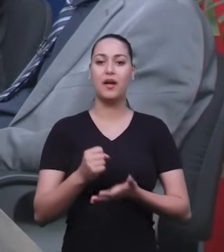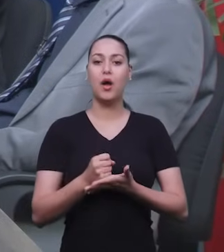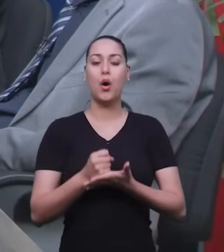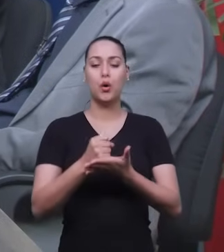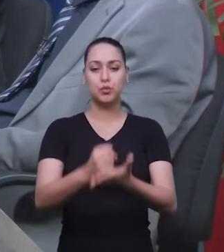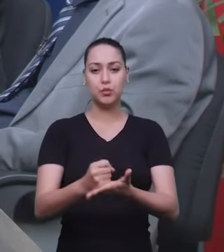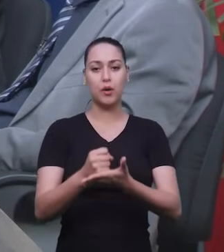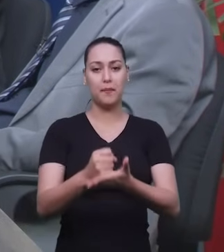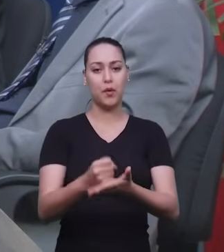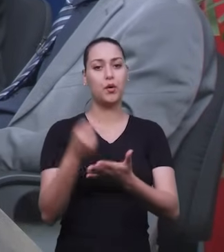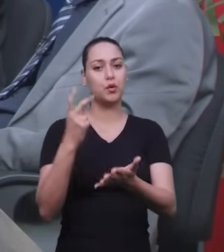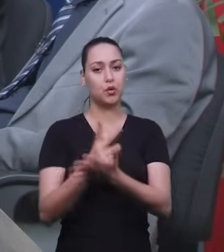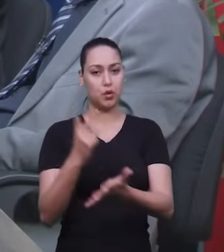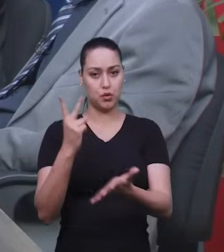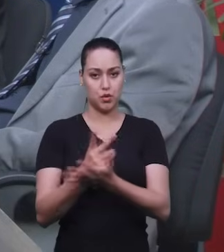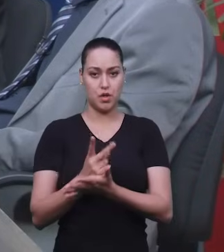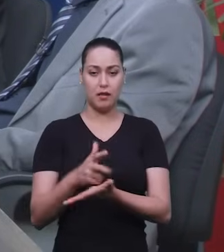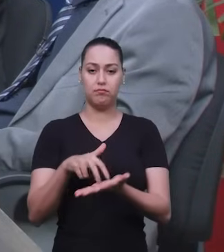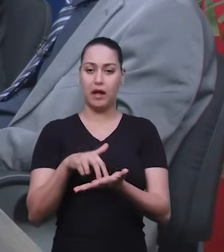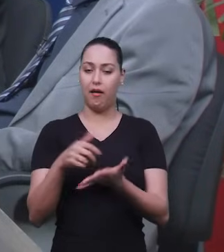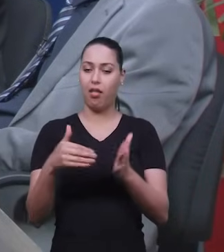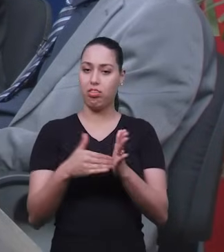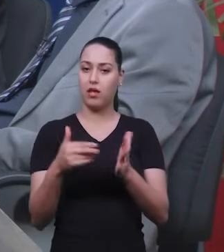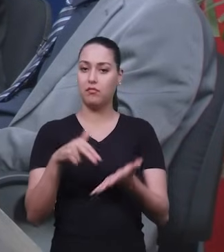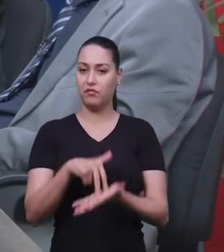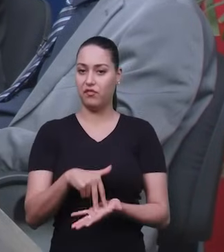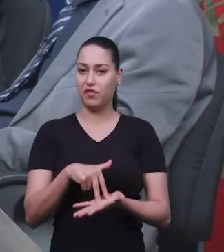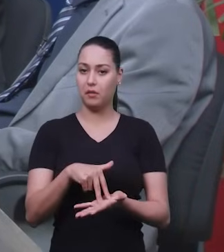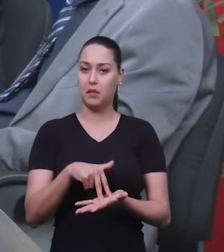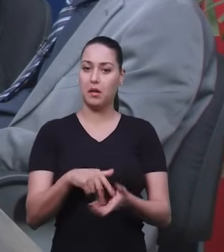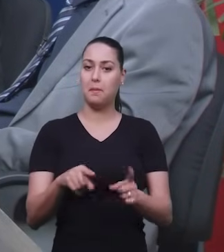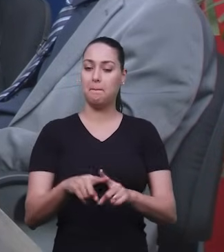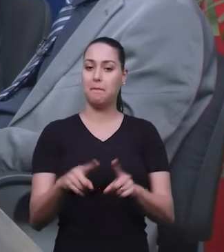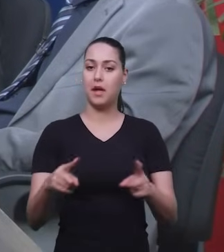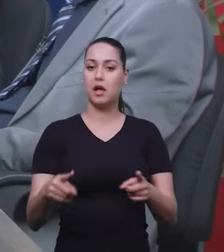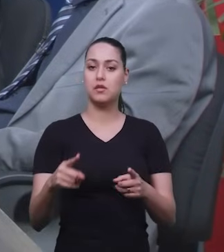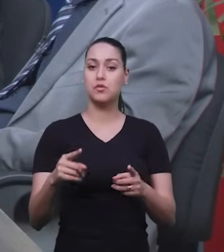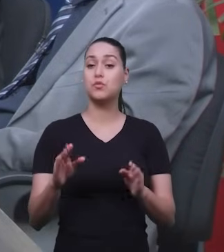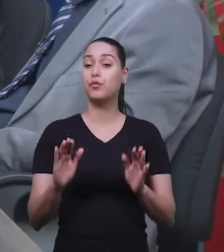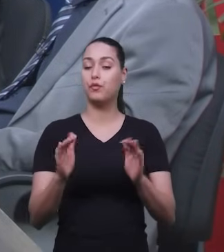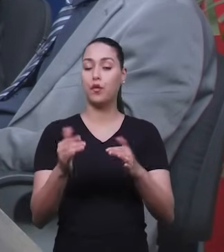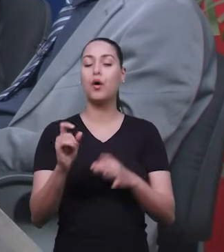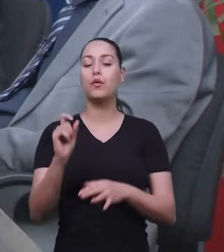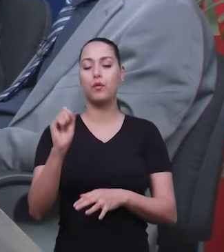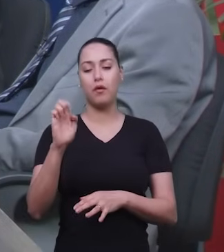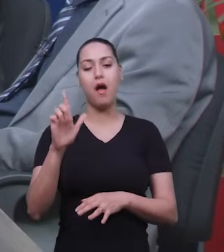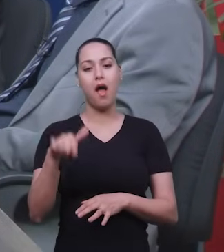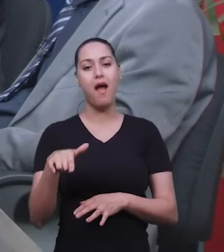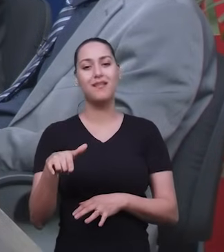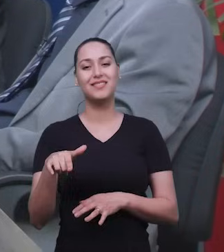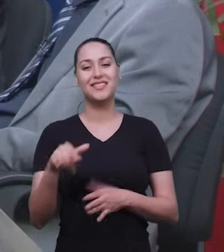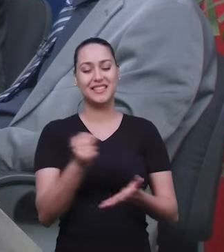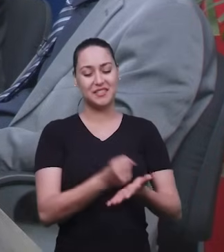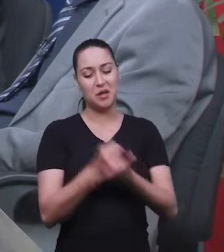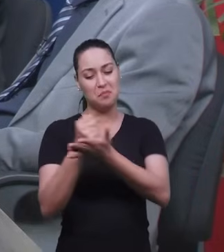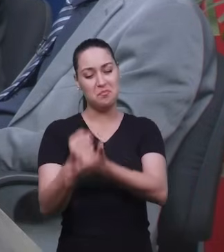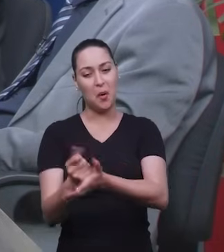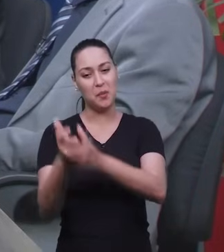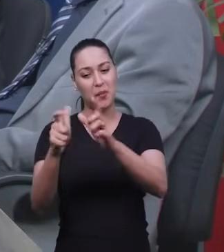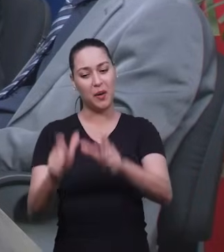atenção até a pessoa estar firme, mas o propósito é esse, a pessoa ir para uma igreja local que daí tem um